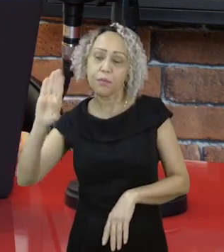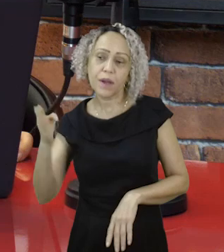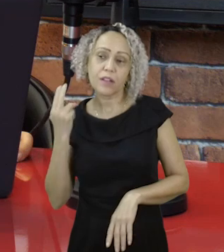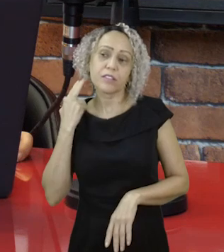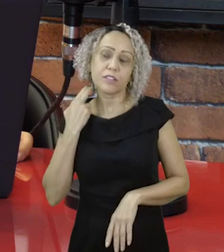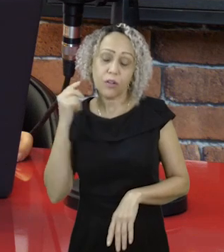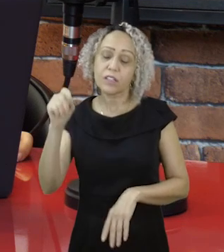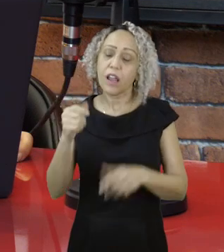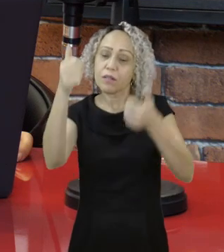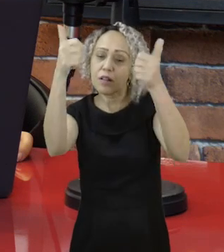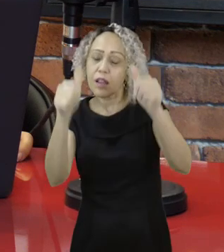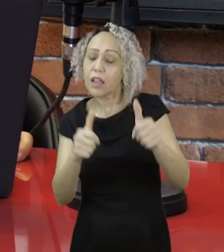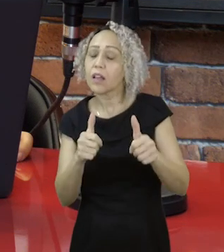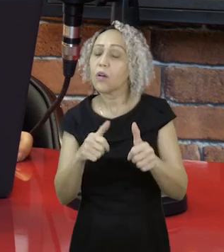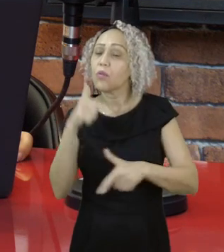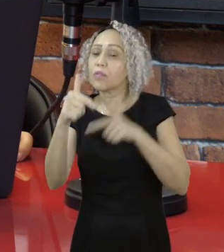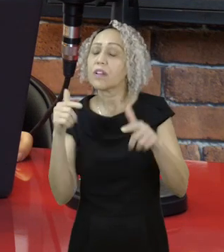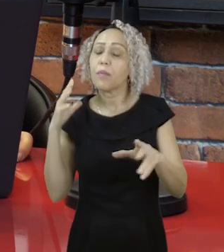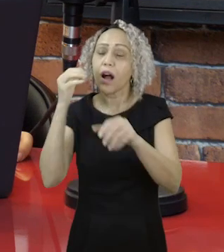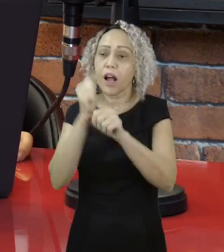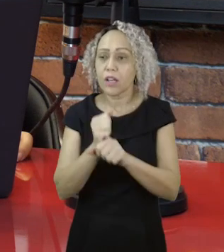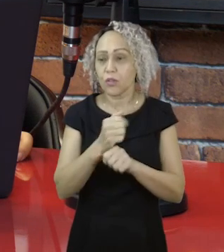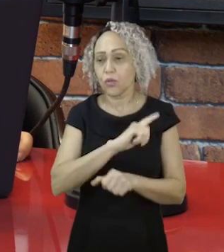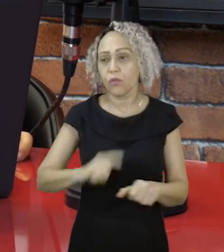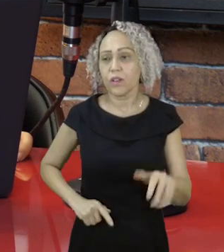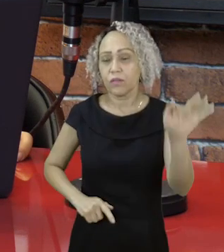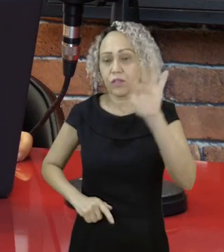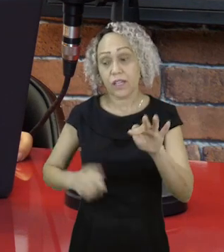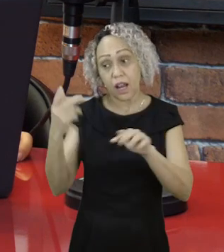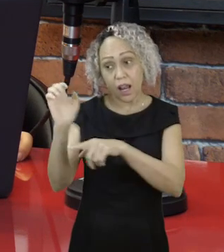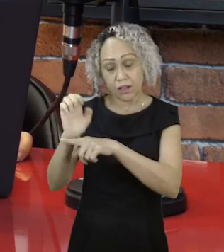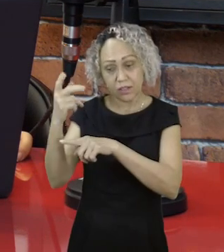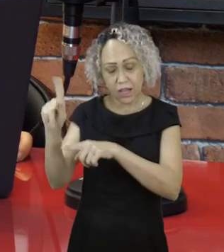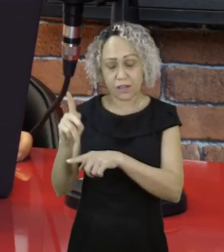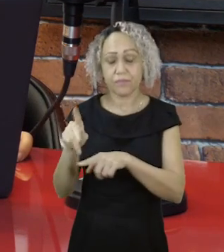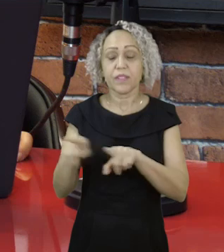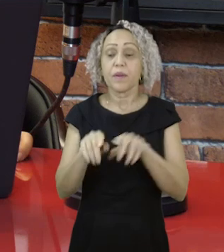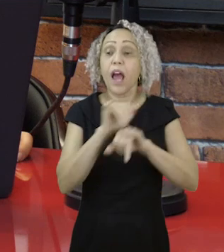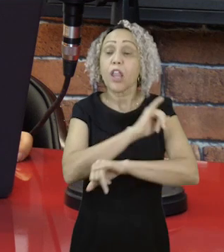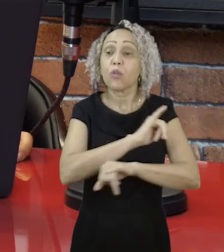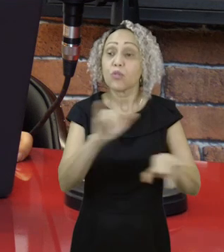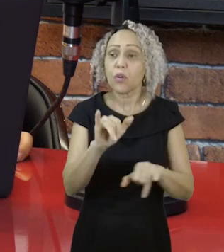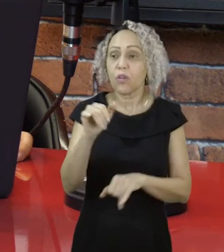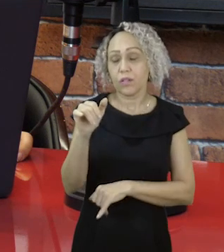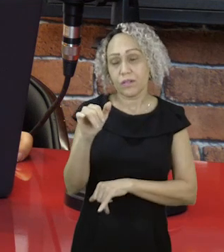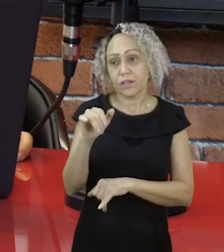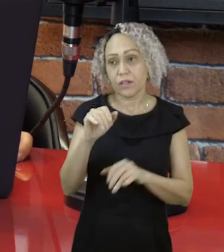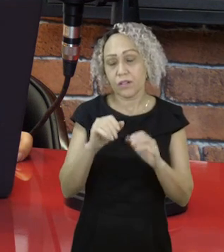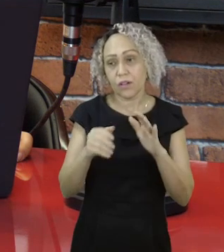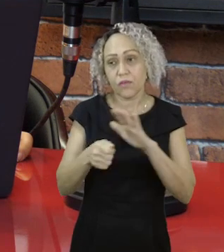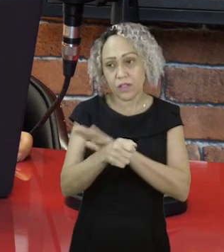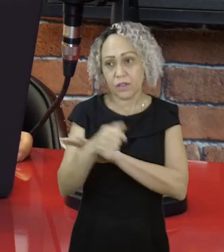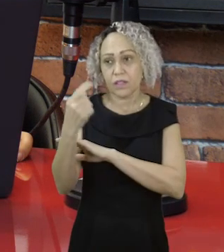um balanço das ações do governo federal em Minas Gerais e anunciou novos investimentos, entre eles